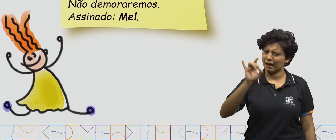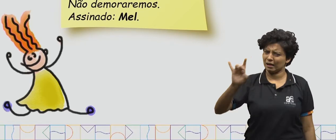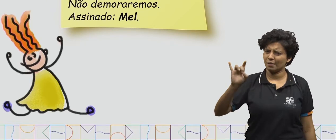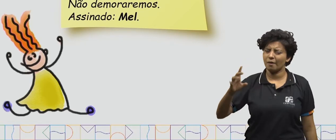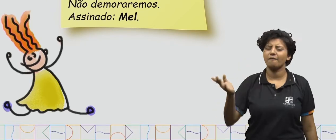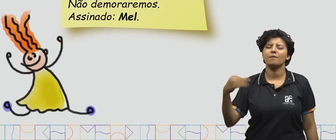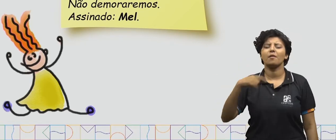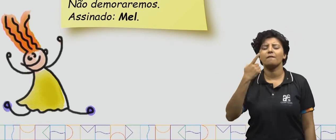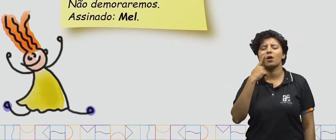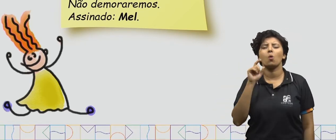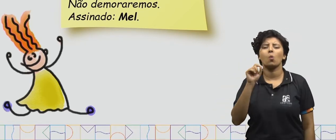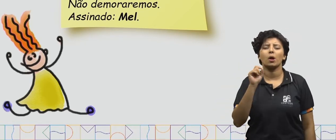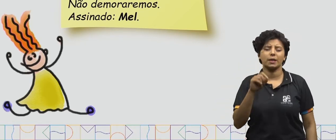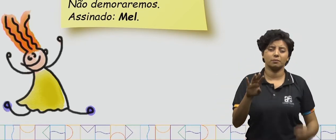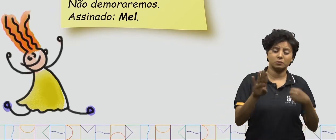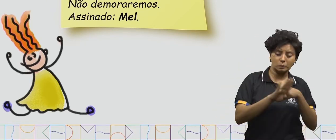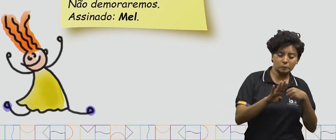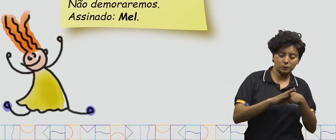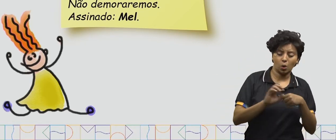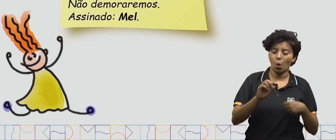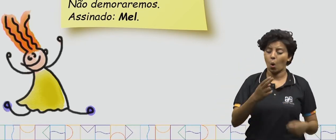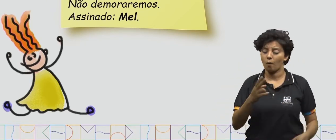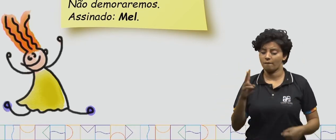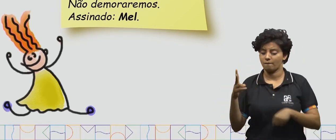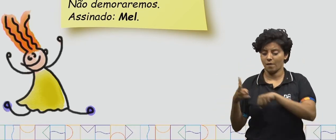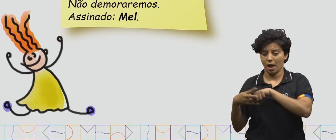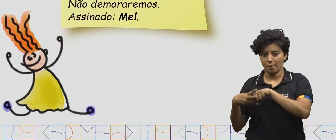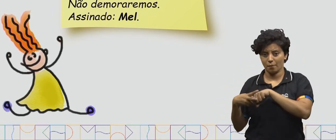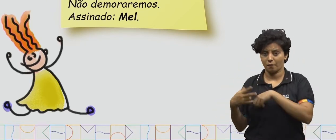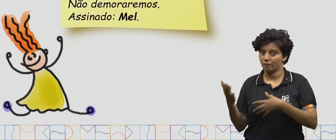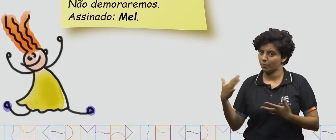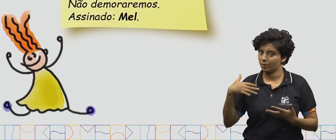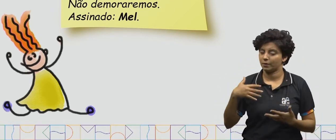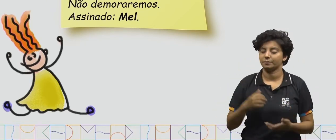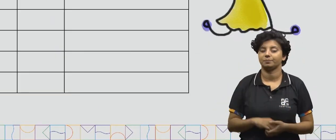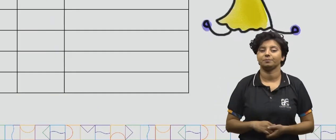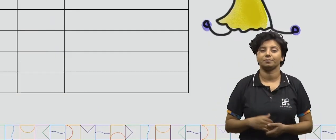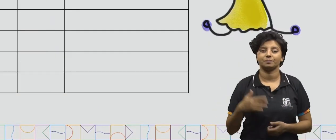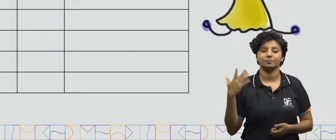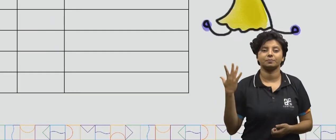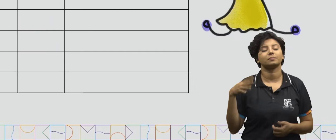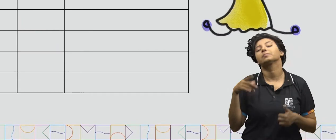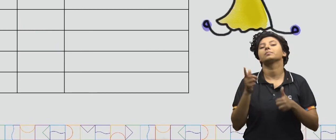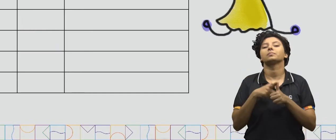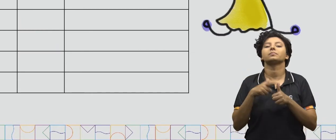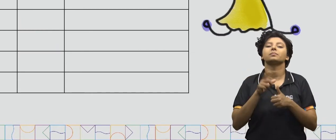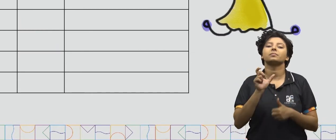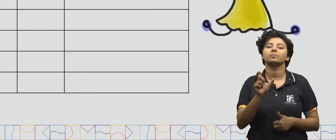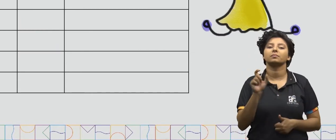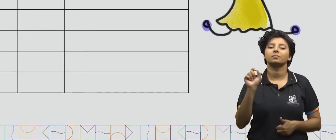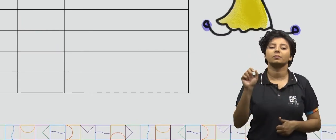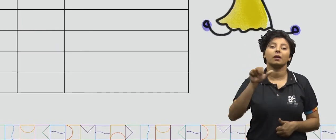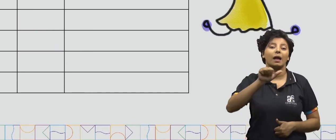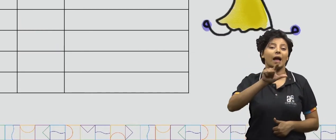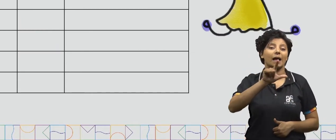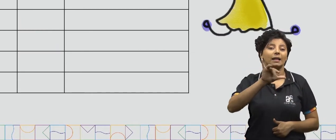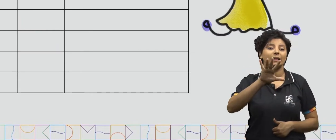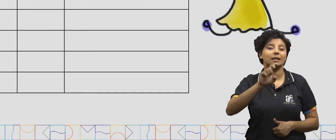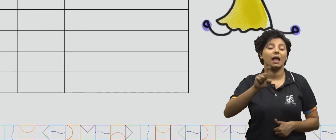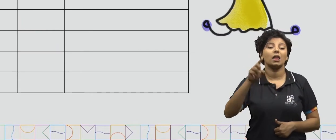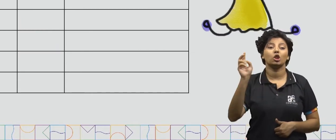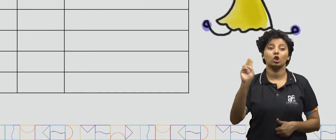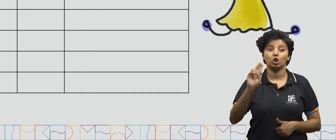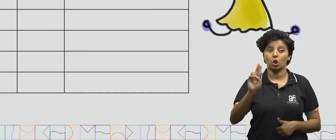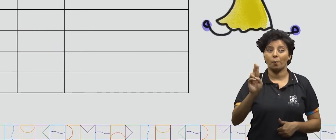estudamos hoje? Verbo ou substantivo? Ótimo! Partiu! A primeira palavra, Alice, é